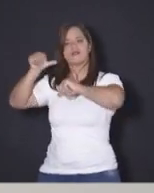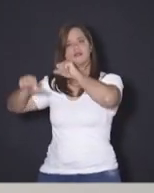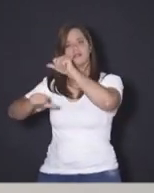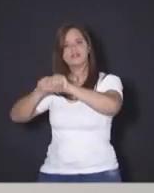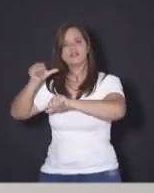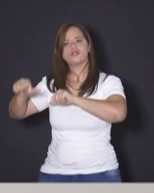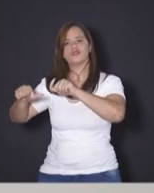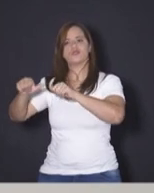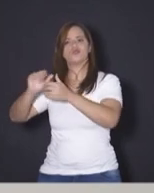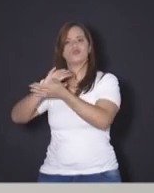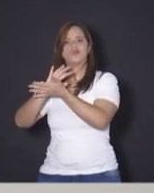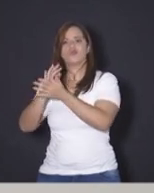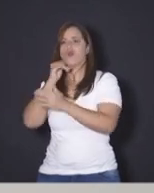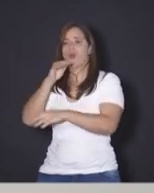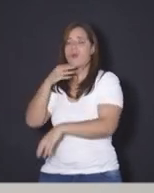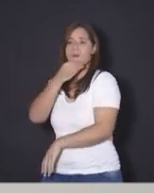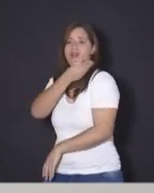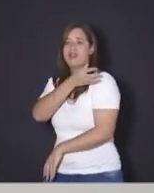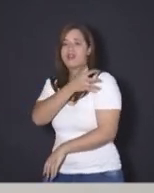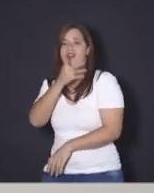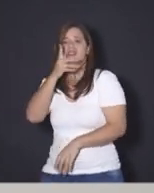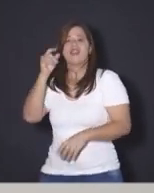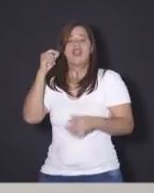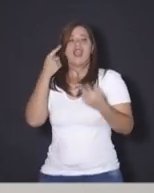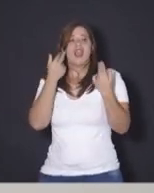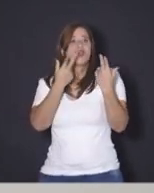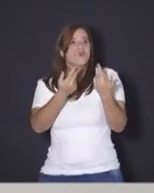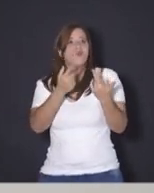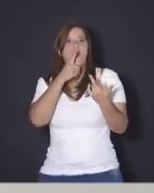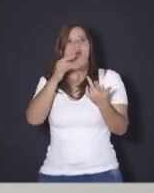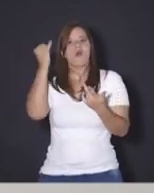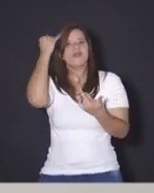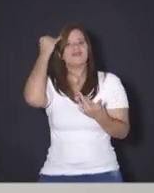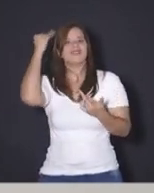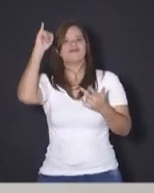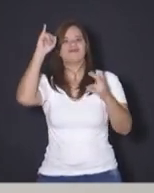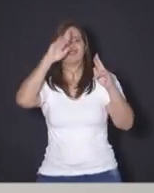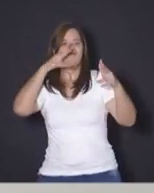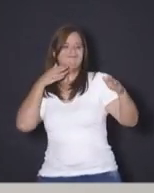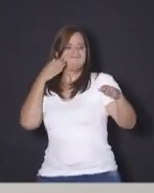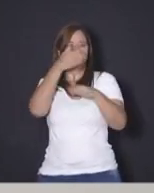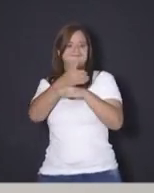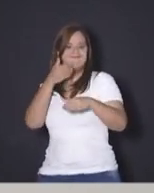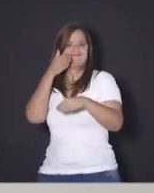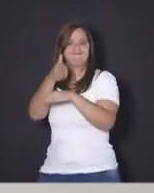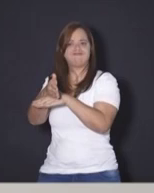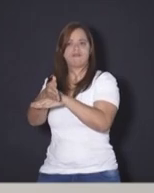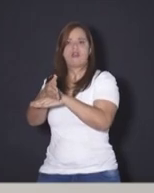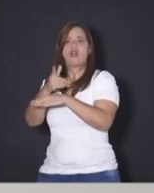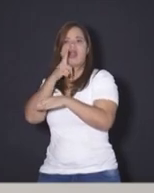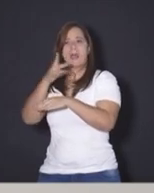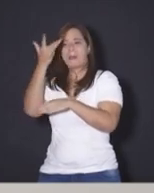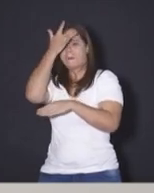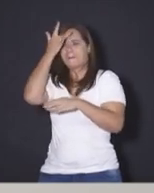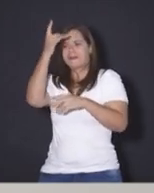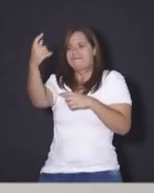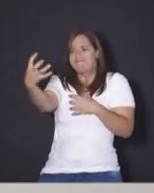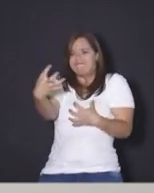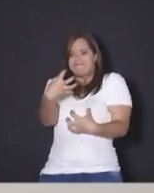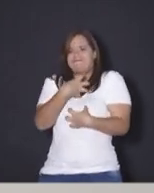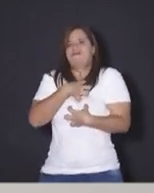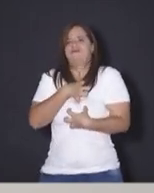preconceito numa arma ideológica para invadir os outros para